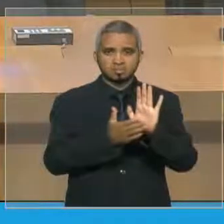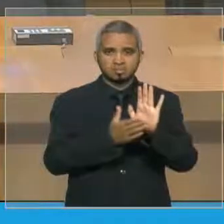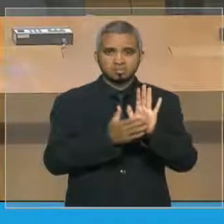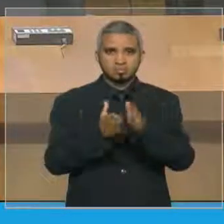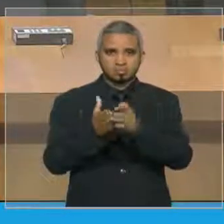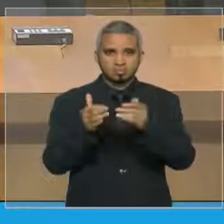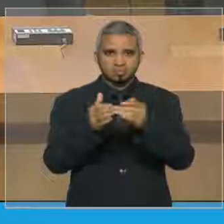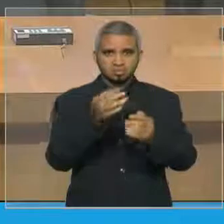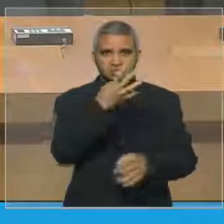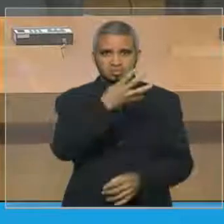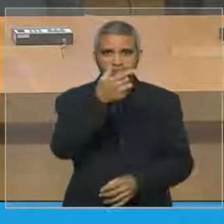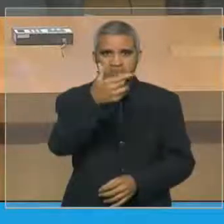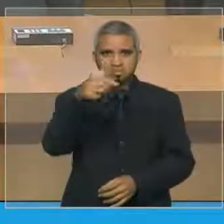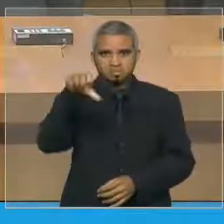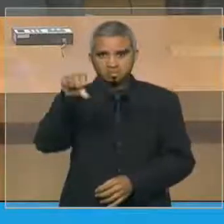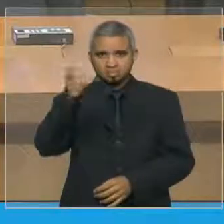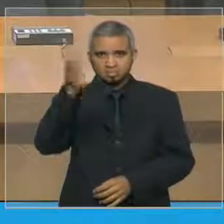requerimento